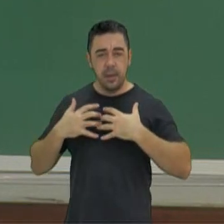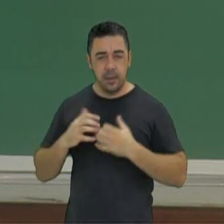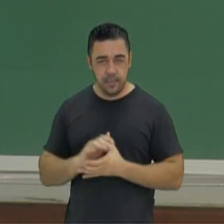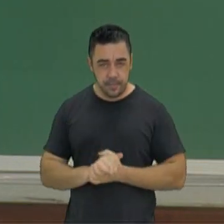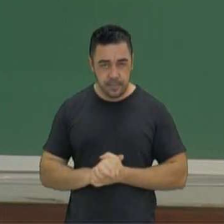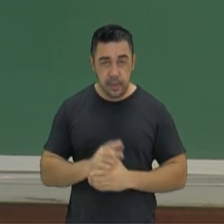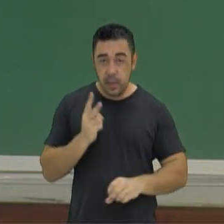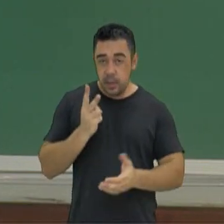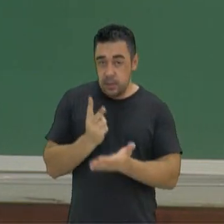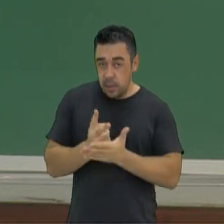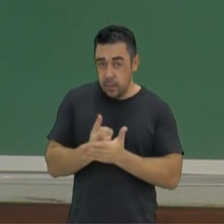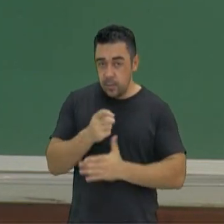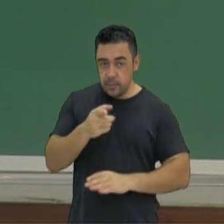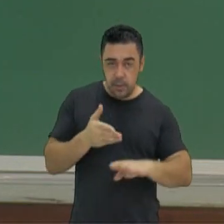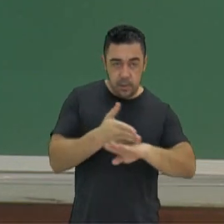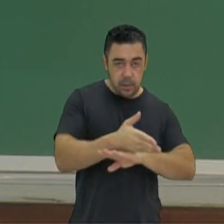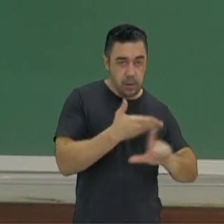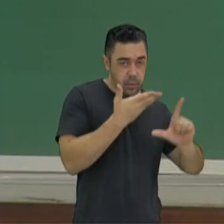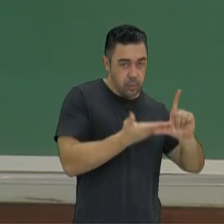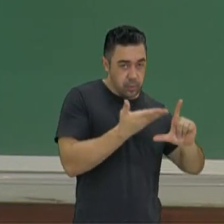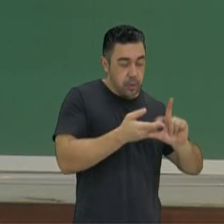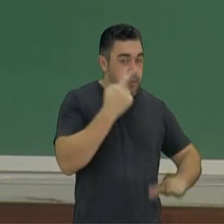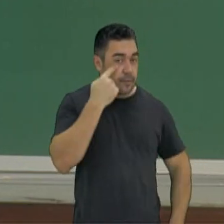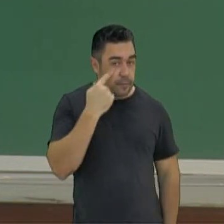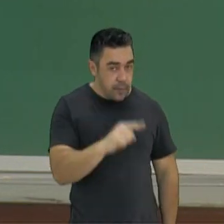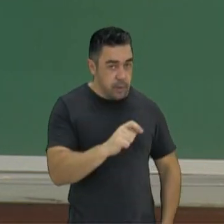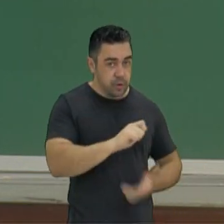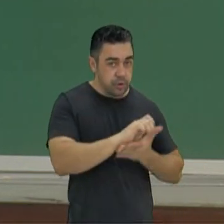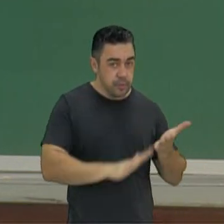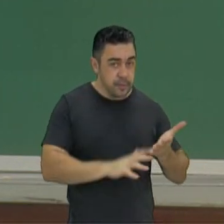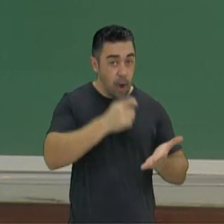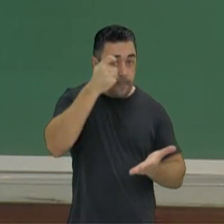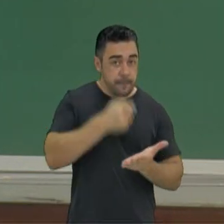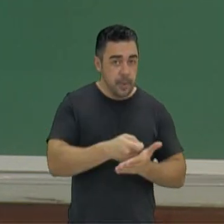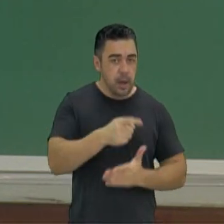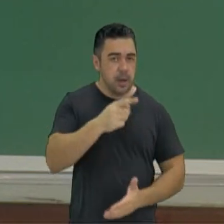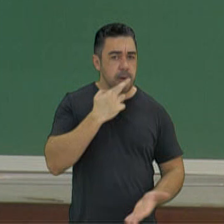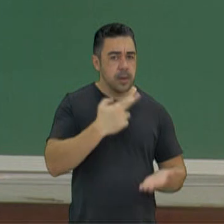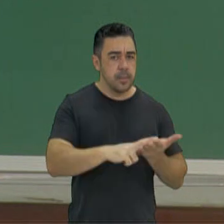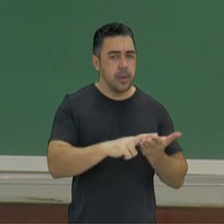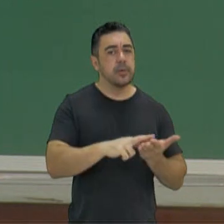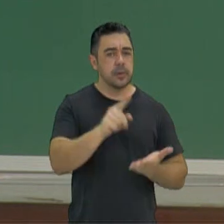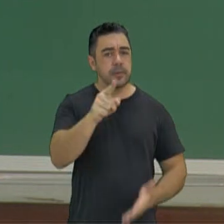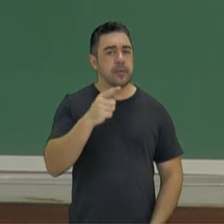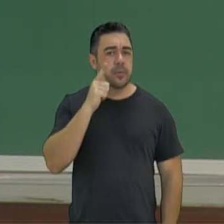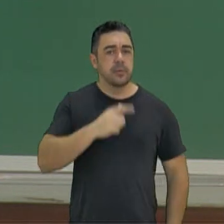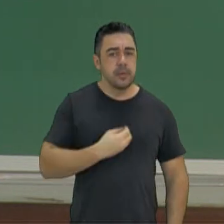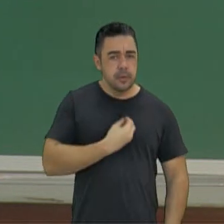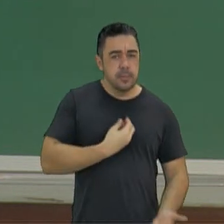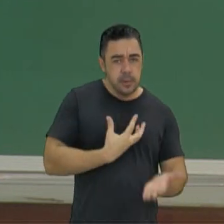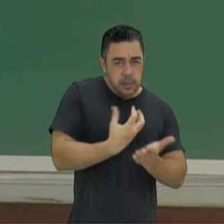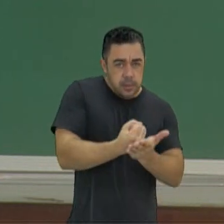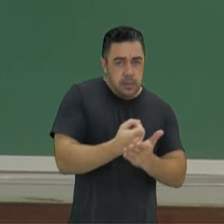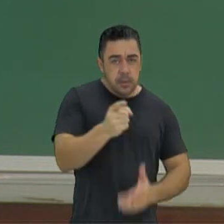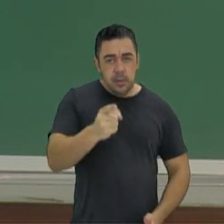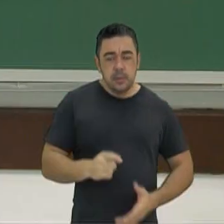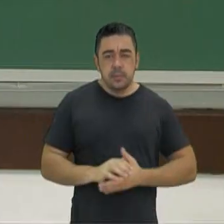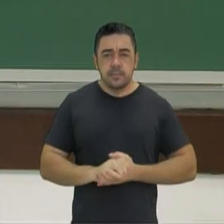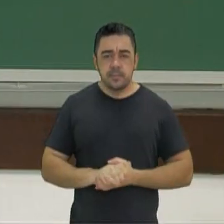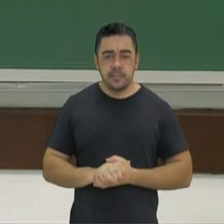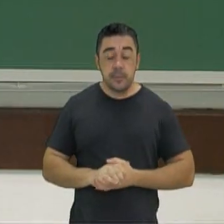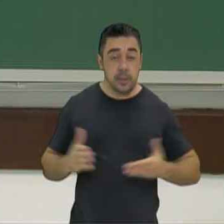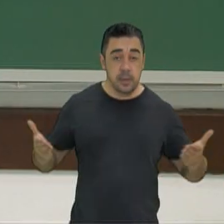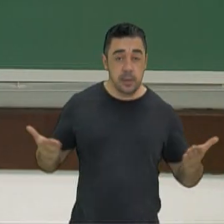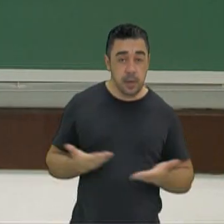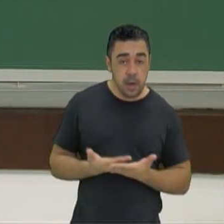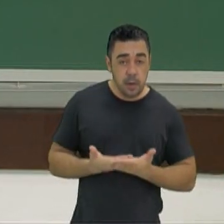acessar o Google Classroom, confira as atividades obrigatórias e responda as questões para ter a presença computada. Então, na